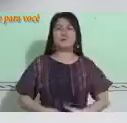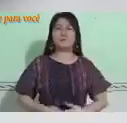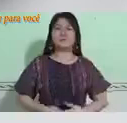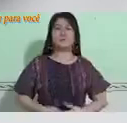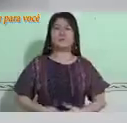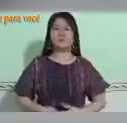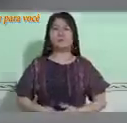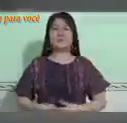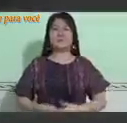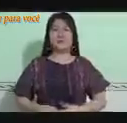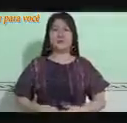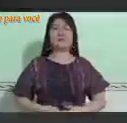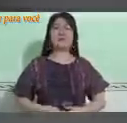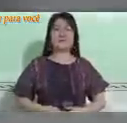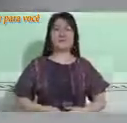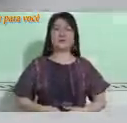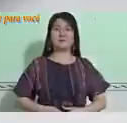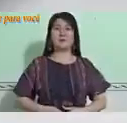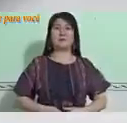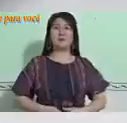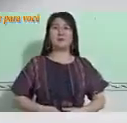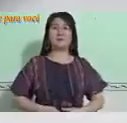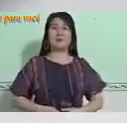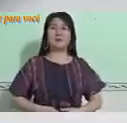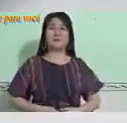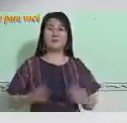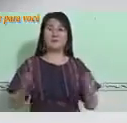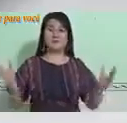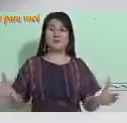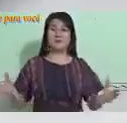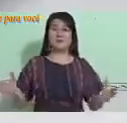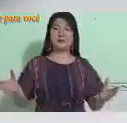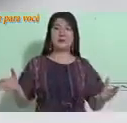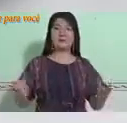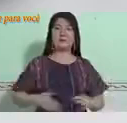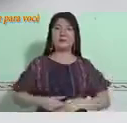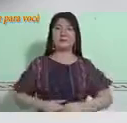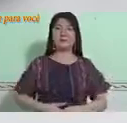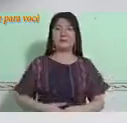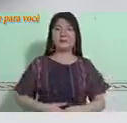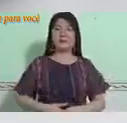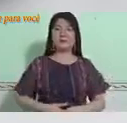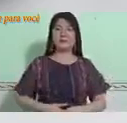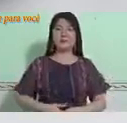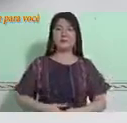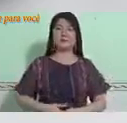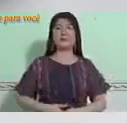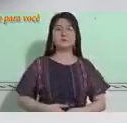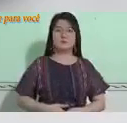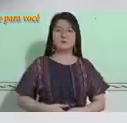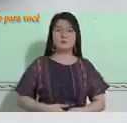2.0. Marica fonte de bromelina, vitamina C, manganês, tem doação anti-inflamatória e diurética, que